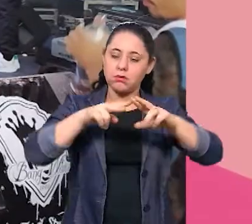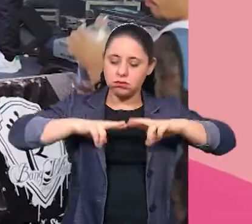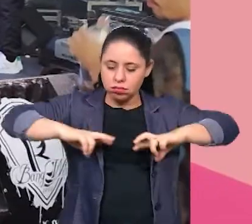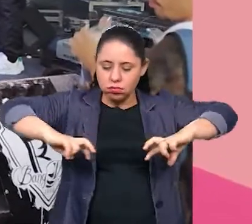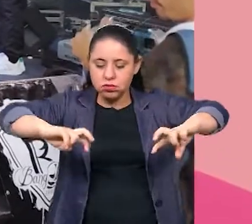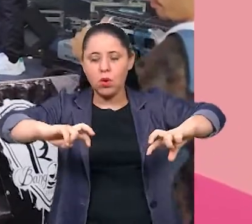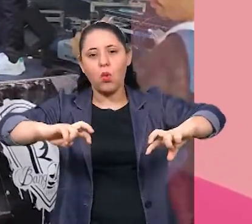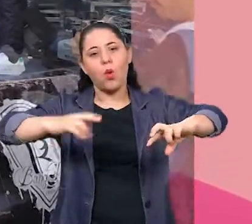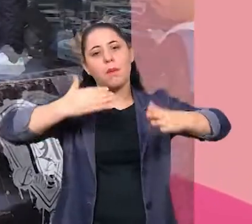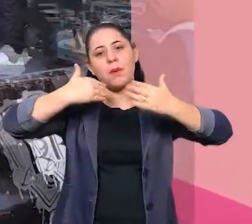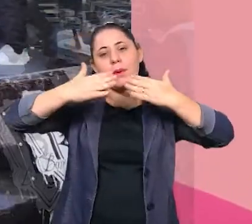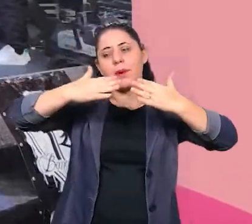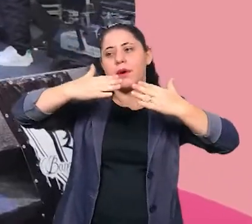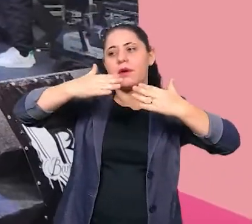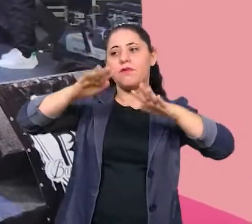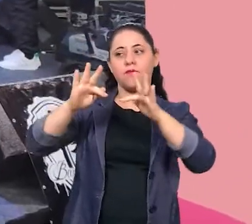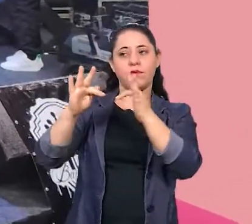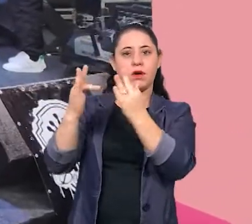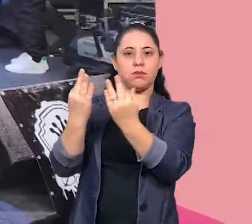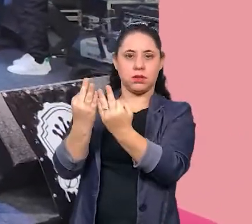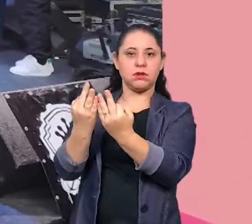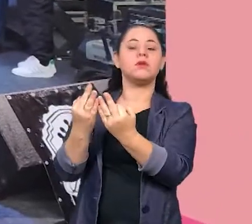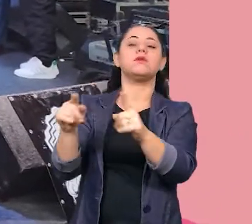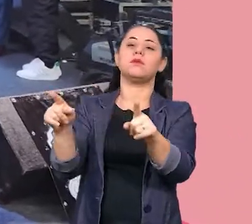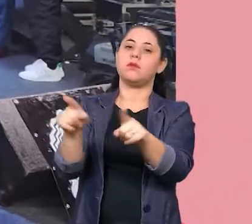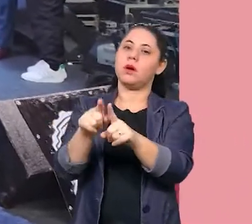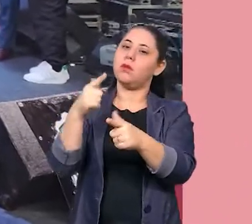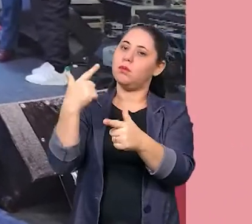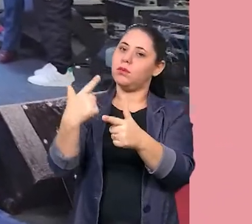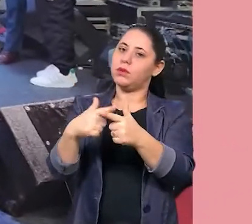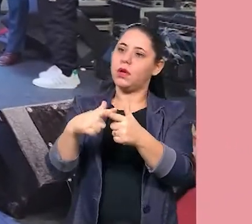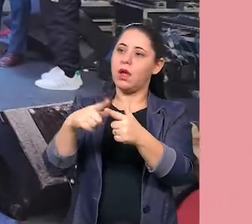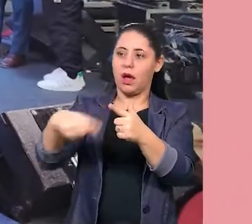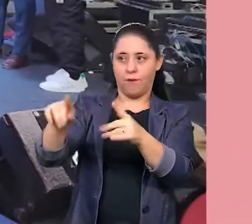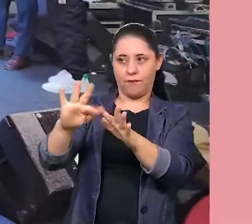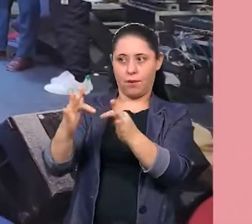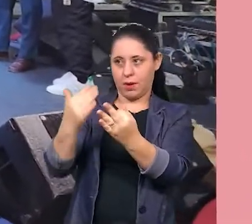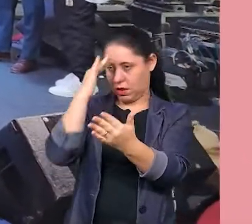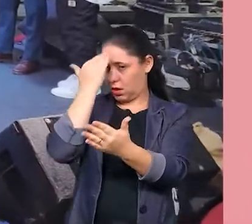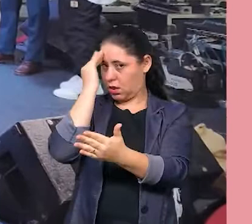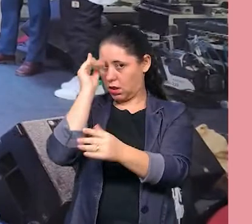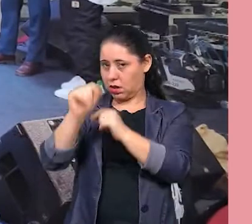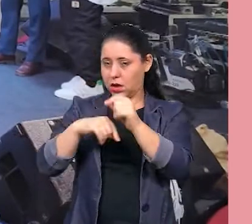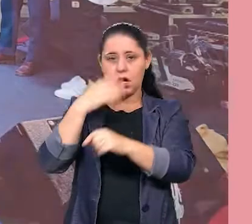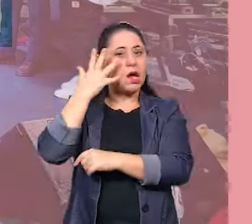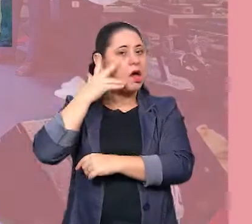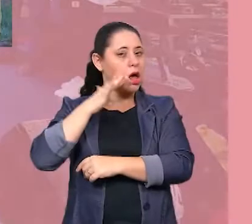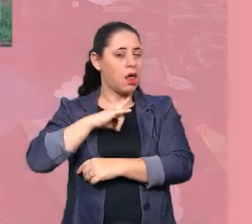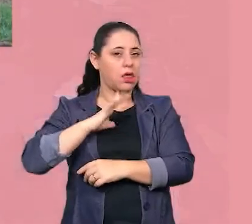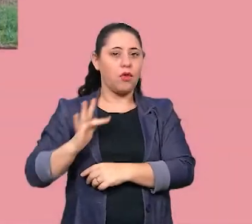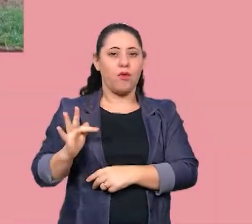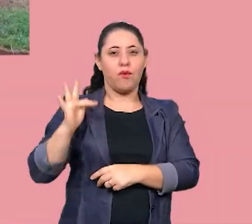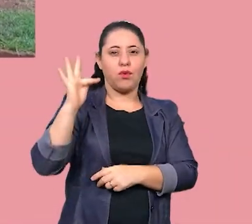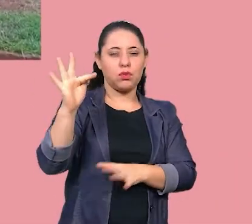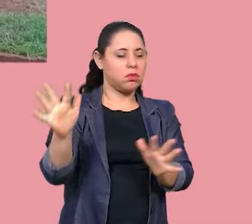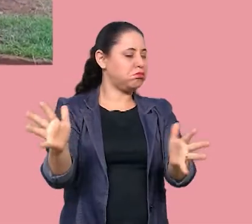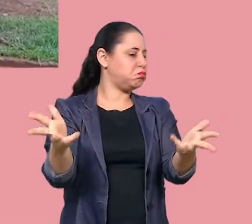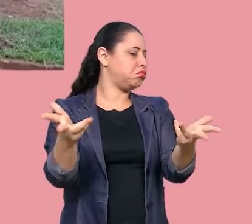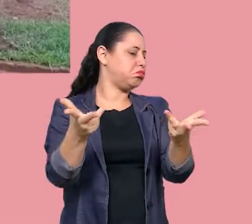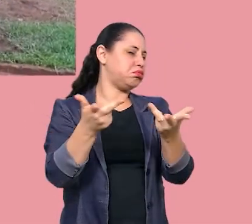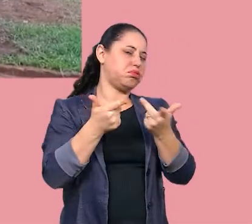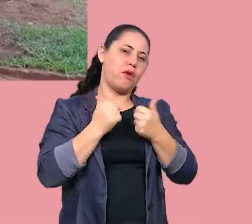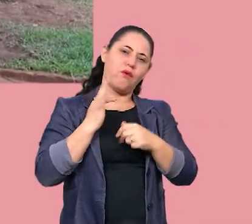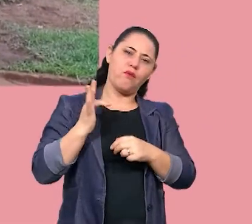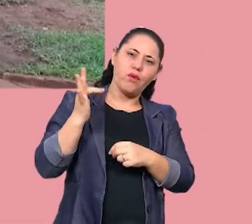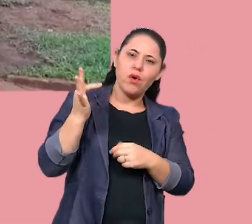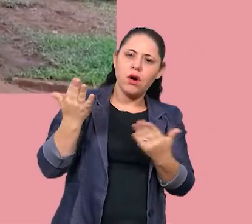pais, com essas famílias. Por quê? Para que eles entendam que as crianças elas têm um futuro brilhante pela frente e que o caminho